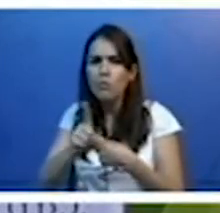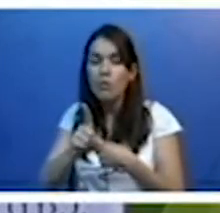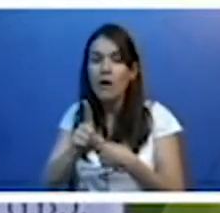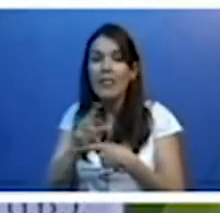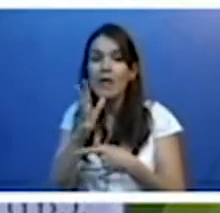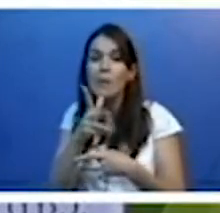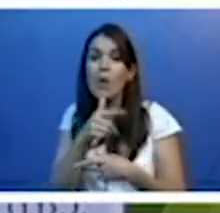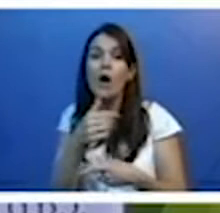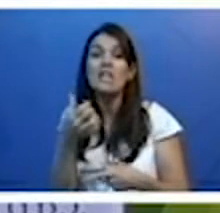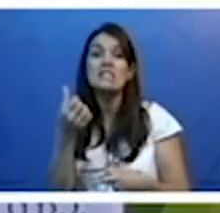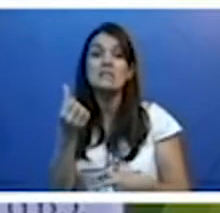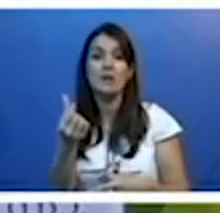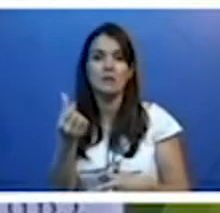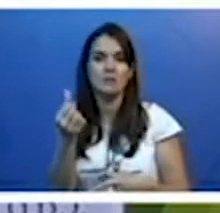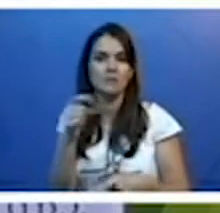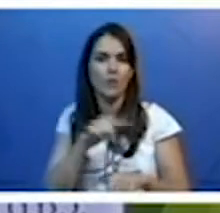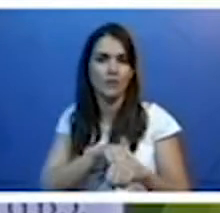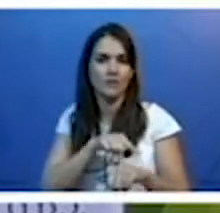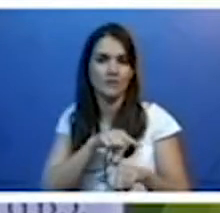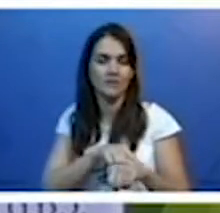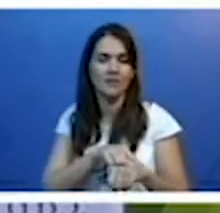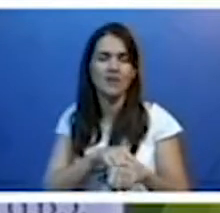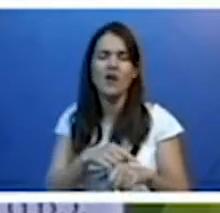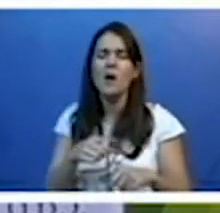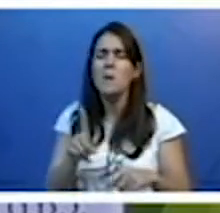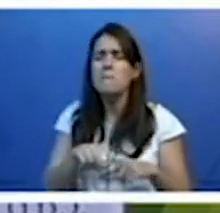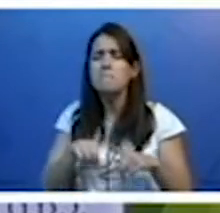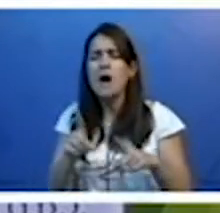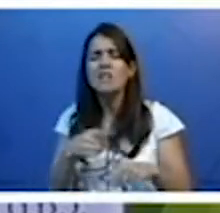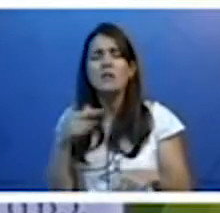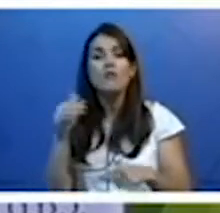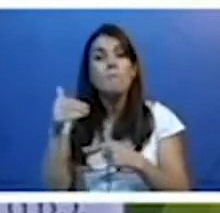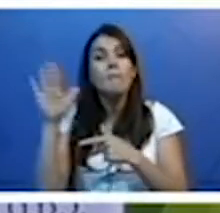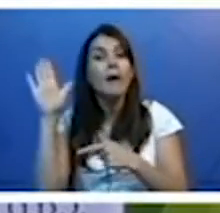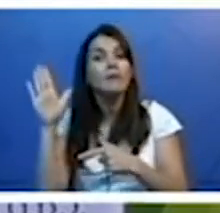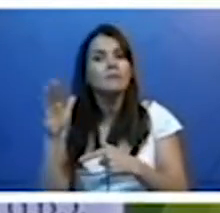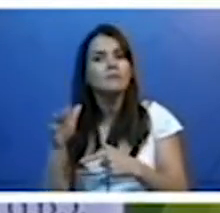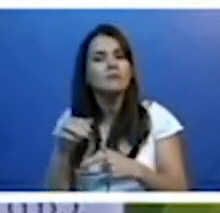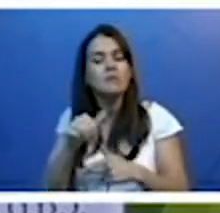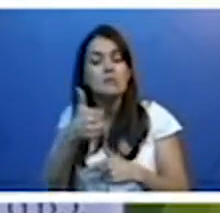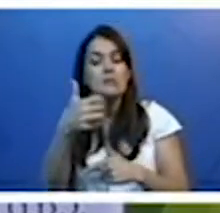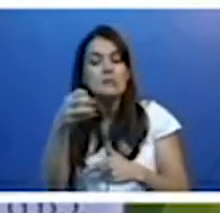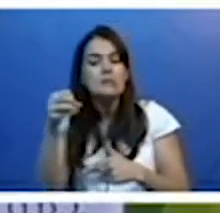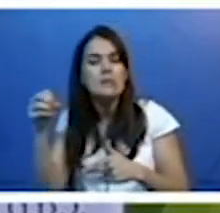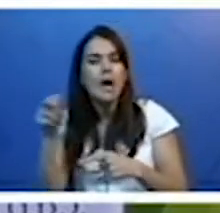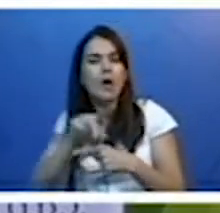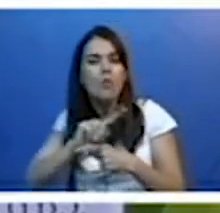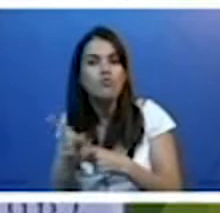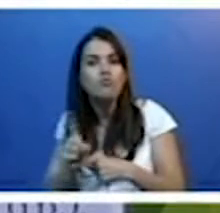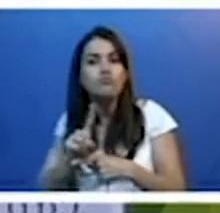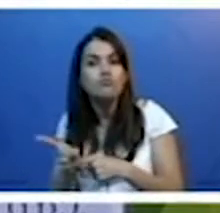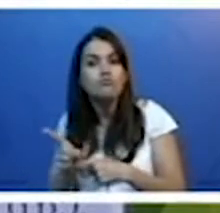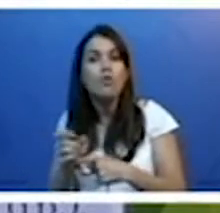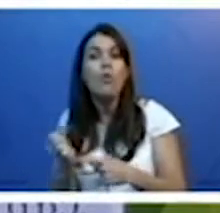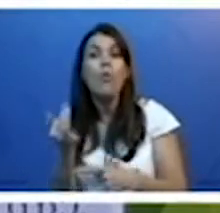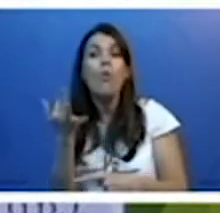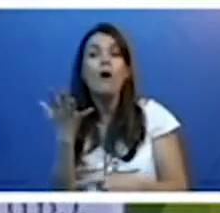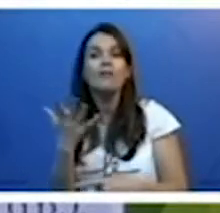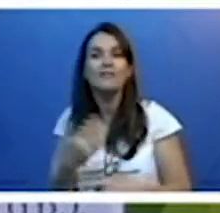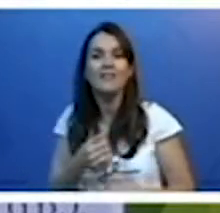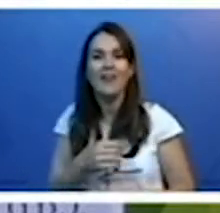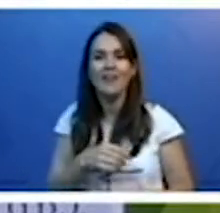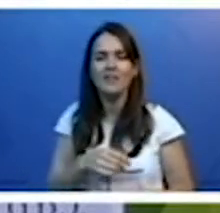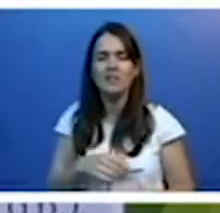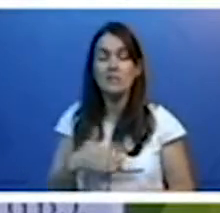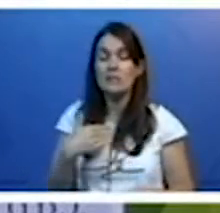horas. Se ele viajasse a 120 km por hora, penso o seguinte, quanto